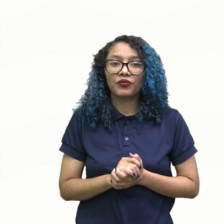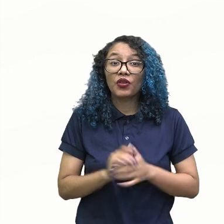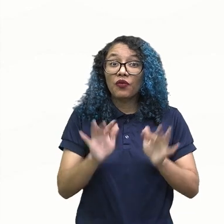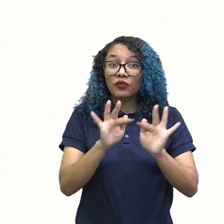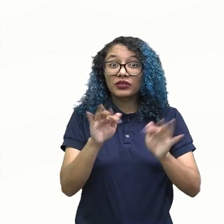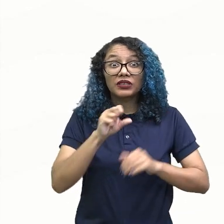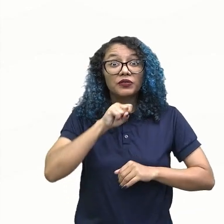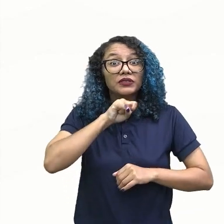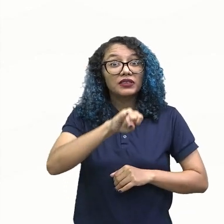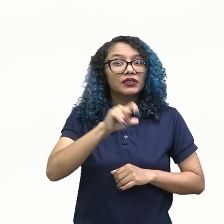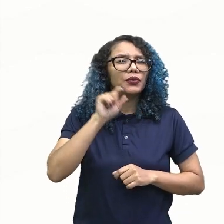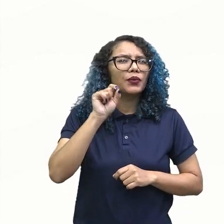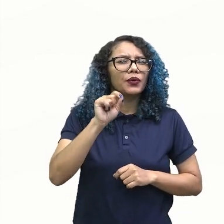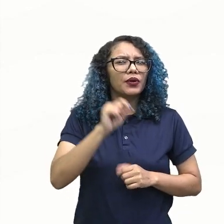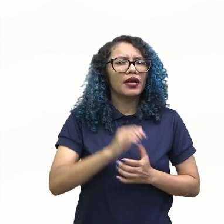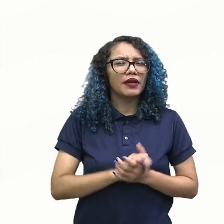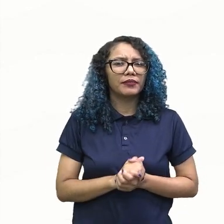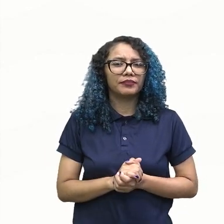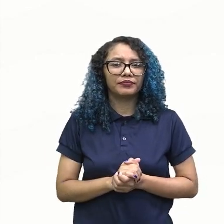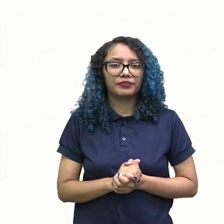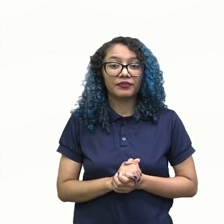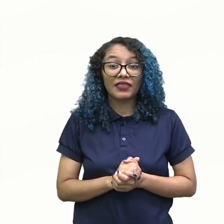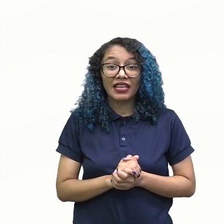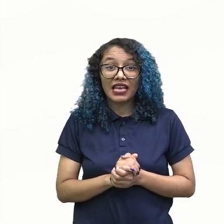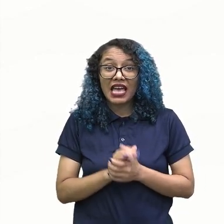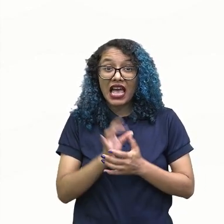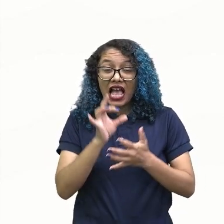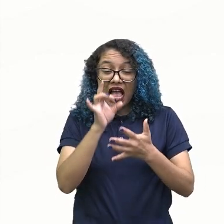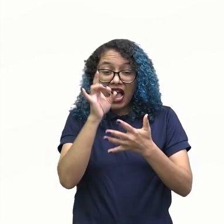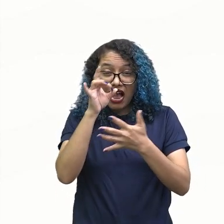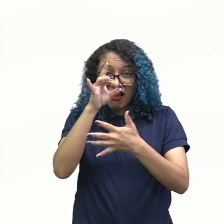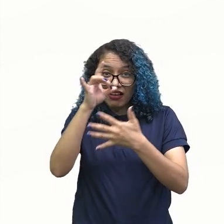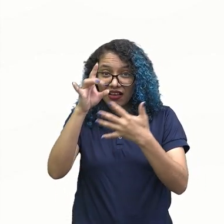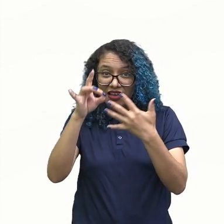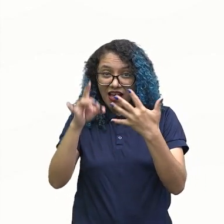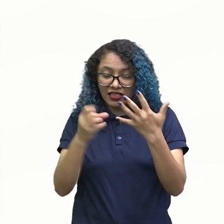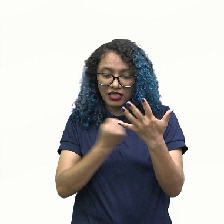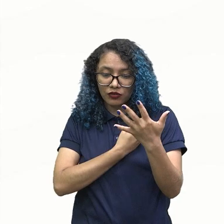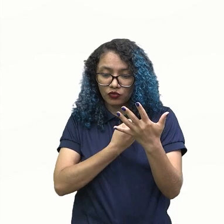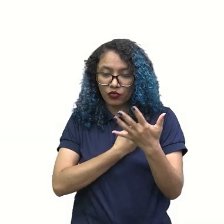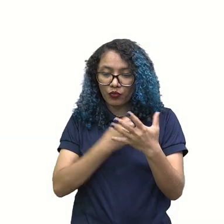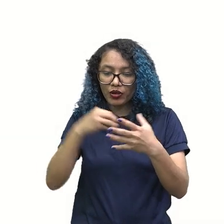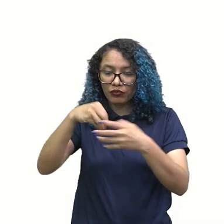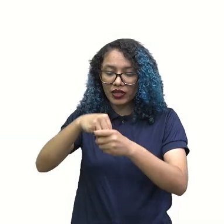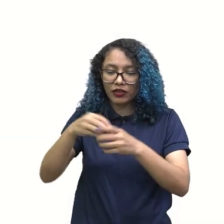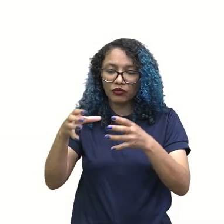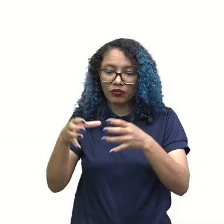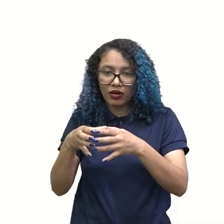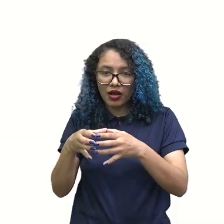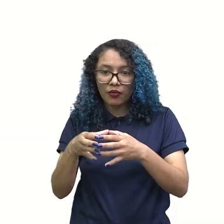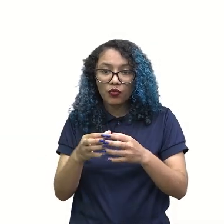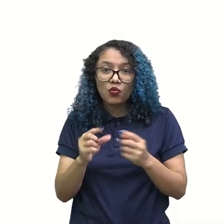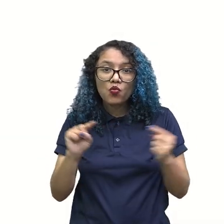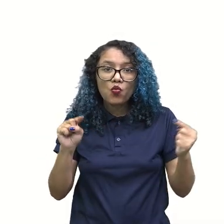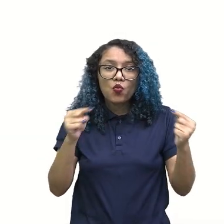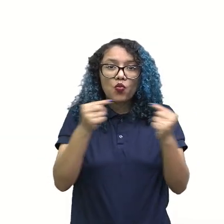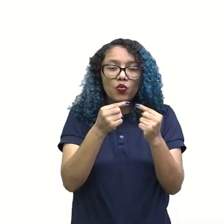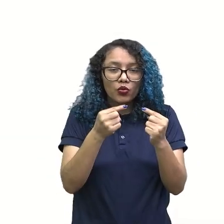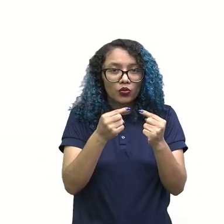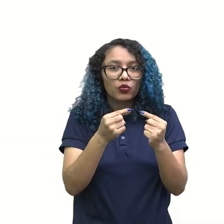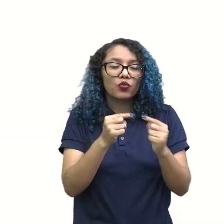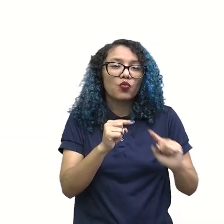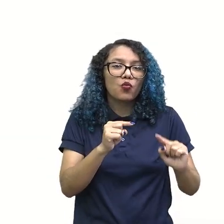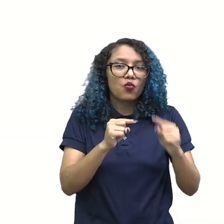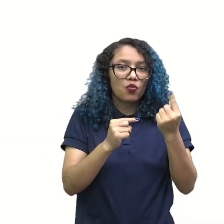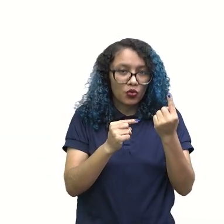para você, quando associa cada elemento de A a um único elemento em B. O que é que nós observamos? Tem